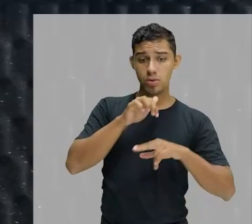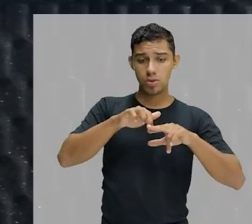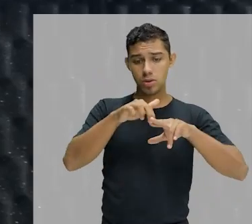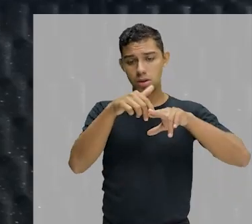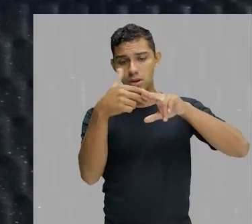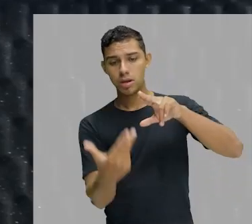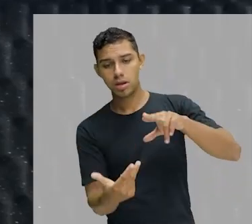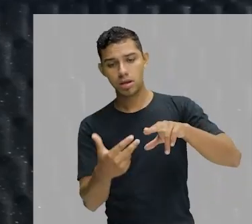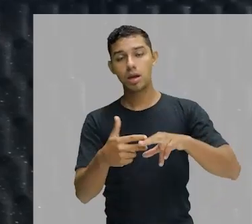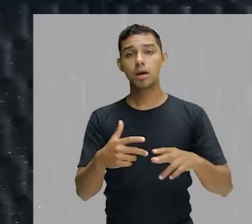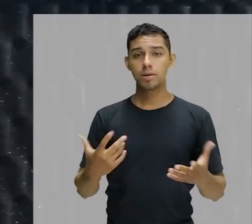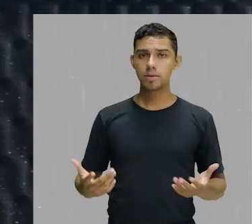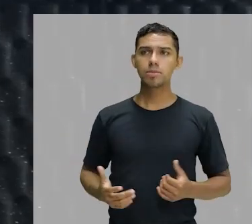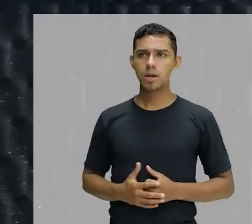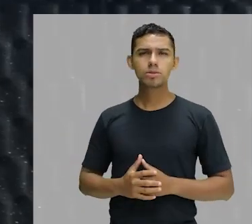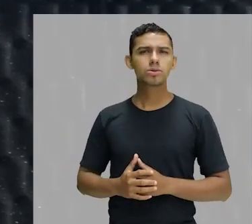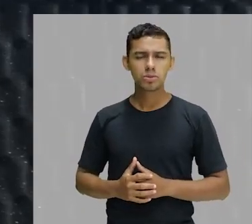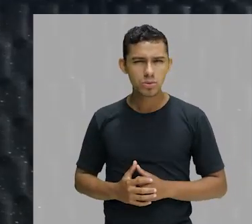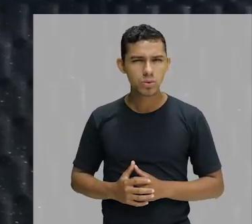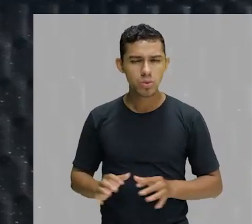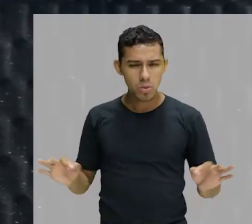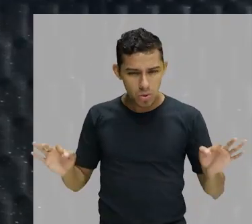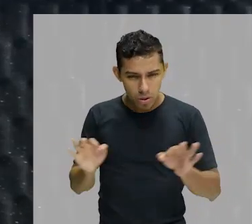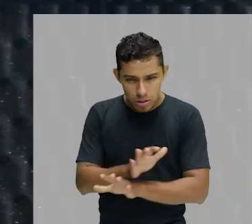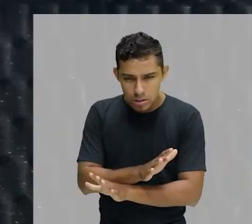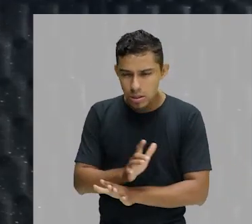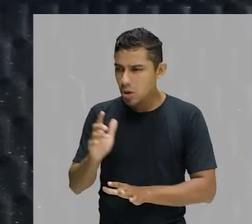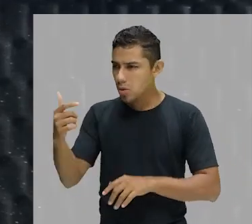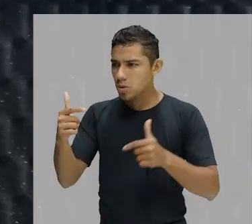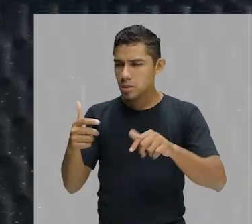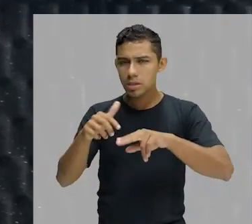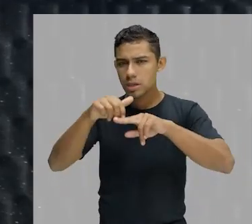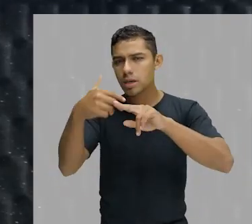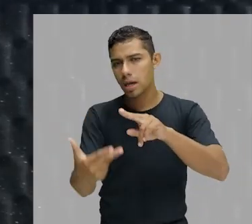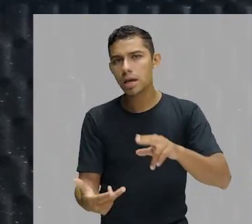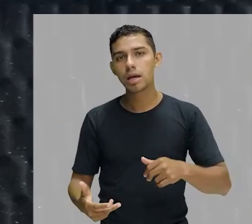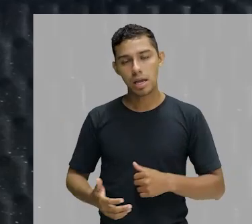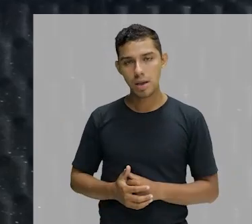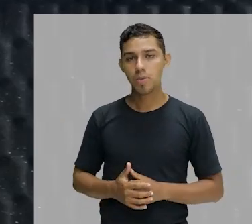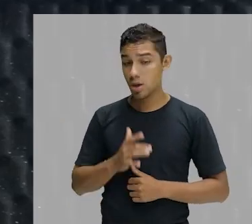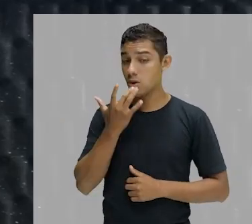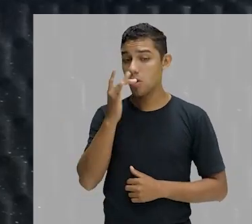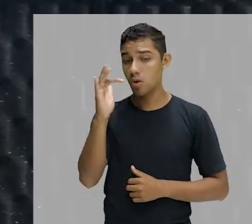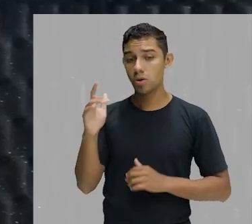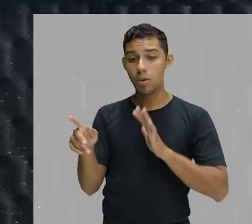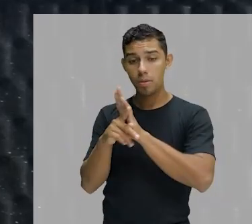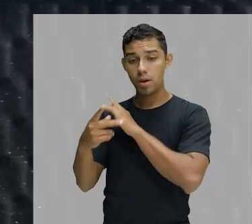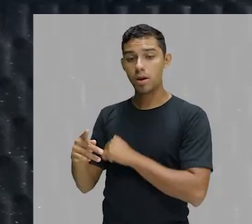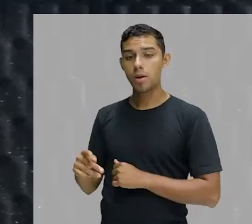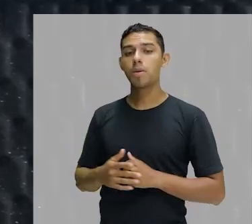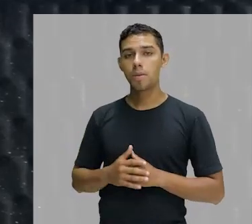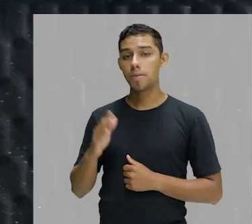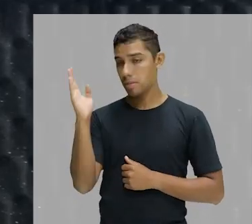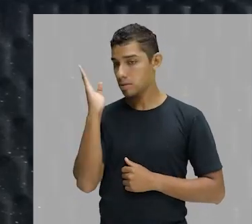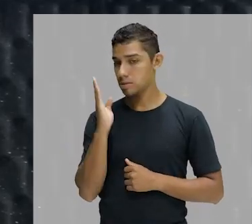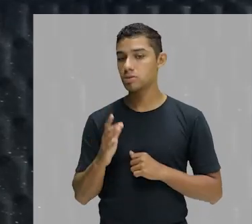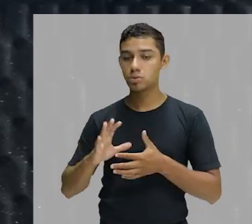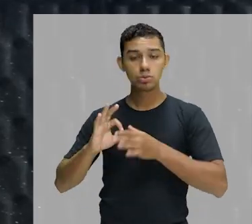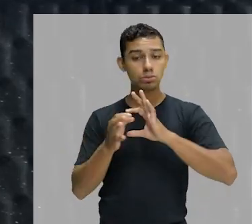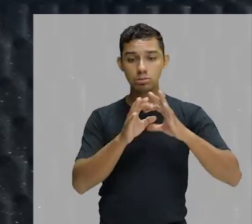no final da manobra, todo mundo a gente ficava lá torcendo para aquelas outras caírem, né? Porque a gente queria ouro para o Brasil, fugindo um pouquinho ali do espírito